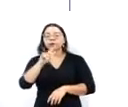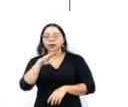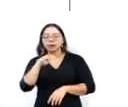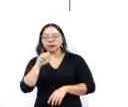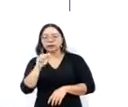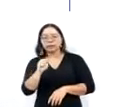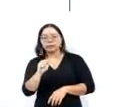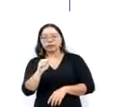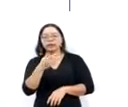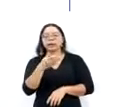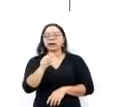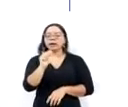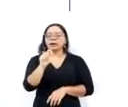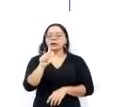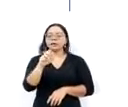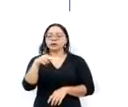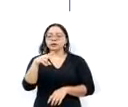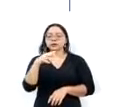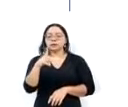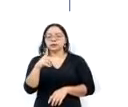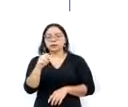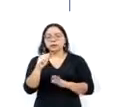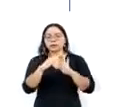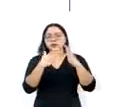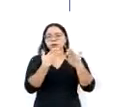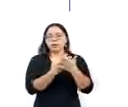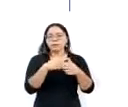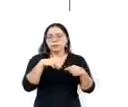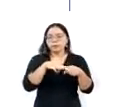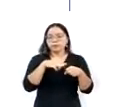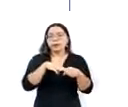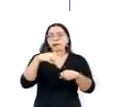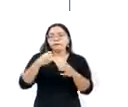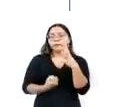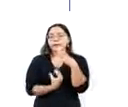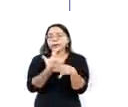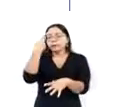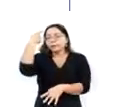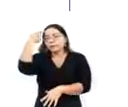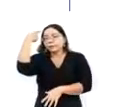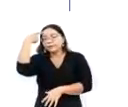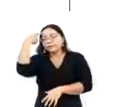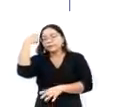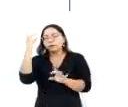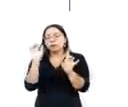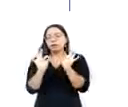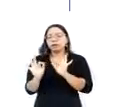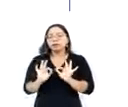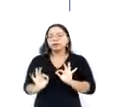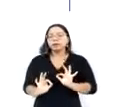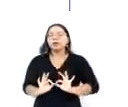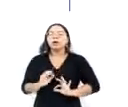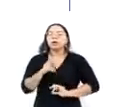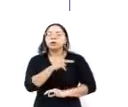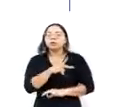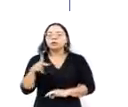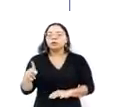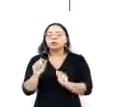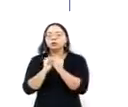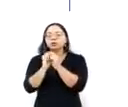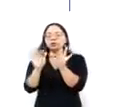programa Agenda Escolar Municipal. Foi criado pensando em dar diretrizes para que os